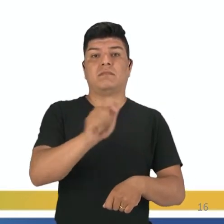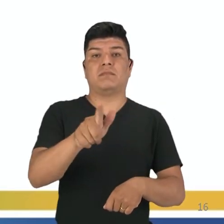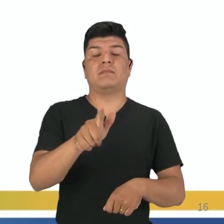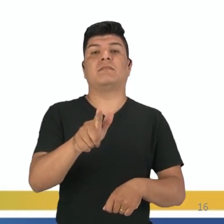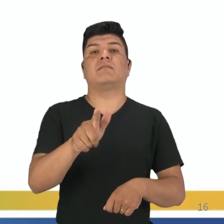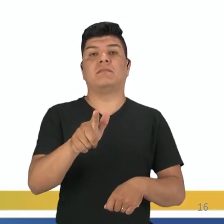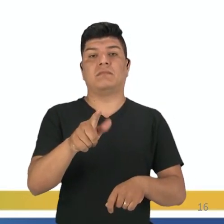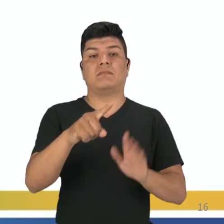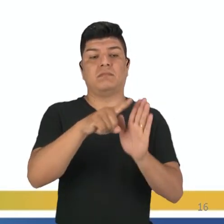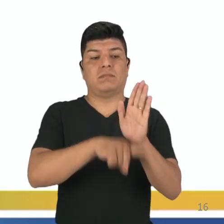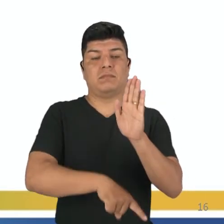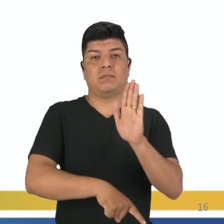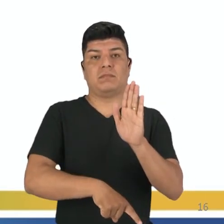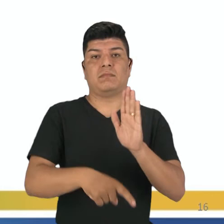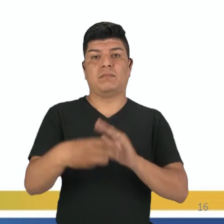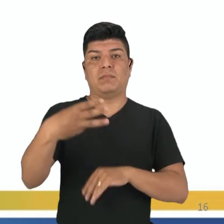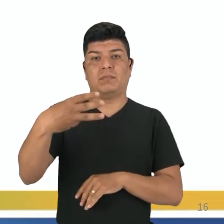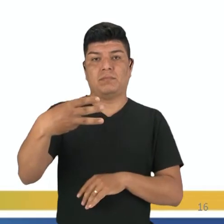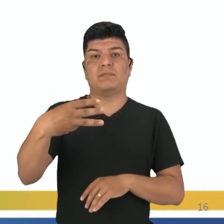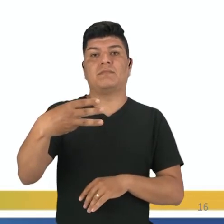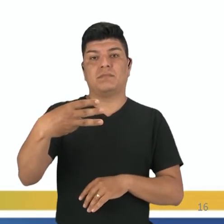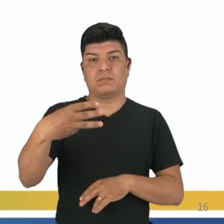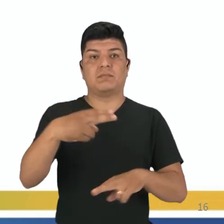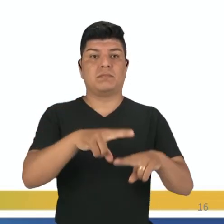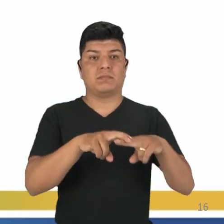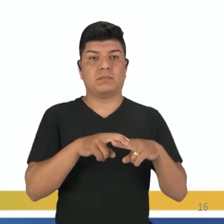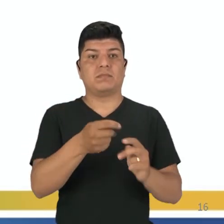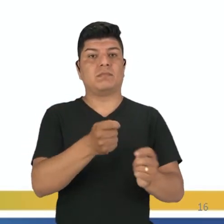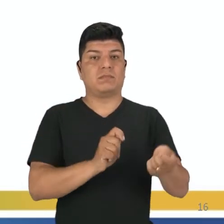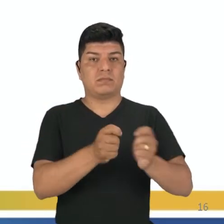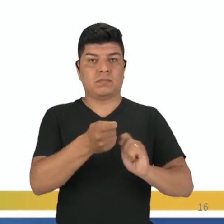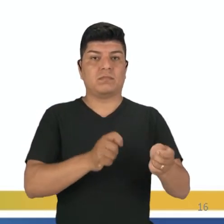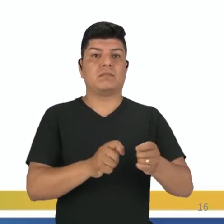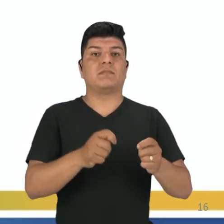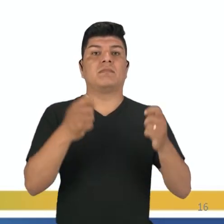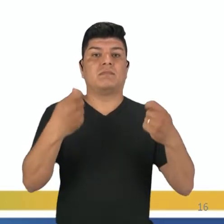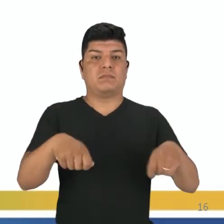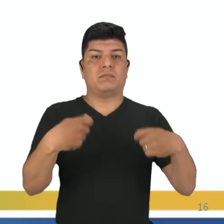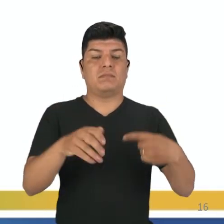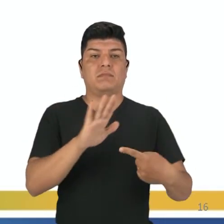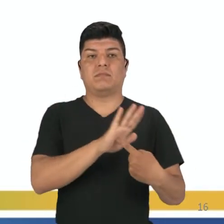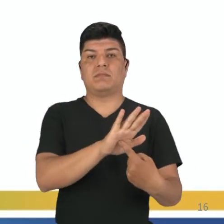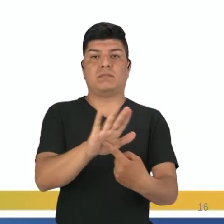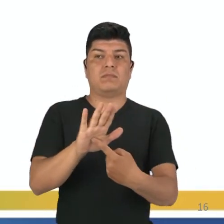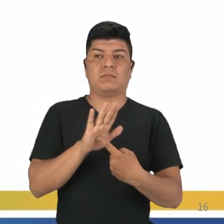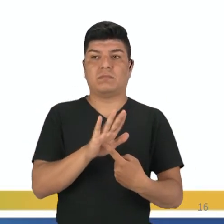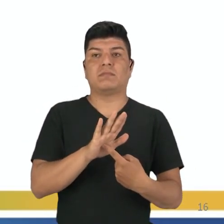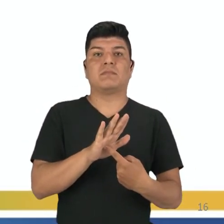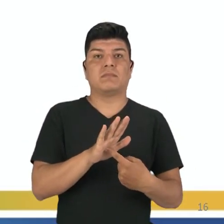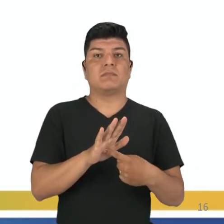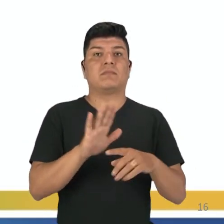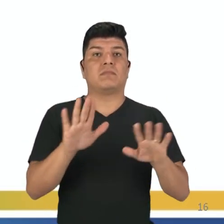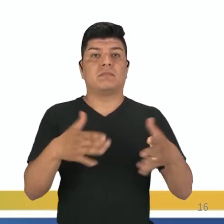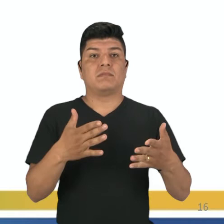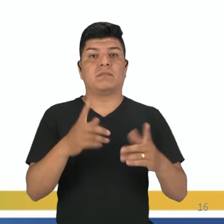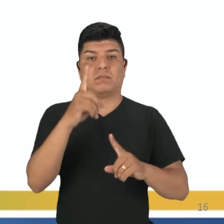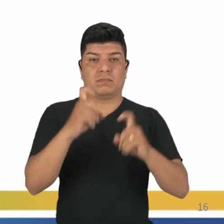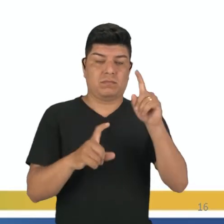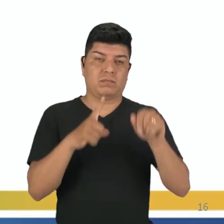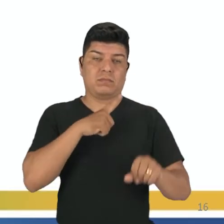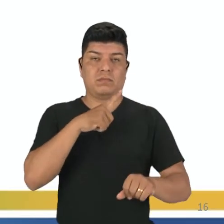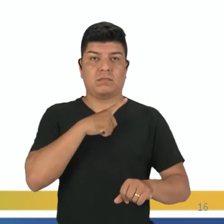que menos 3. Então, assim, o domínio da função pode ser representado pela